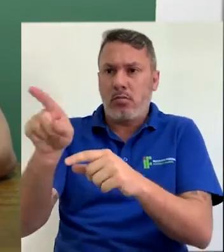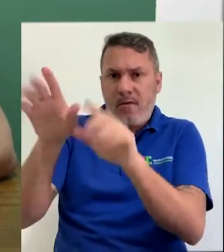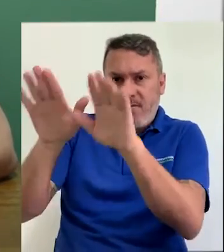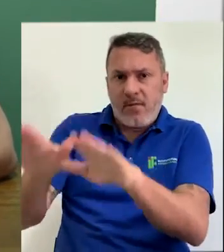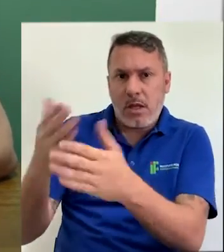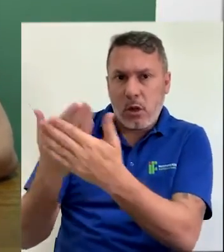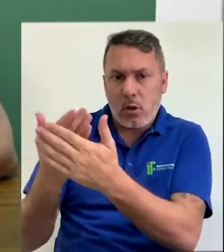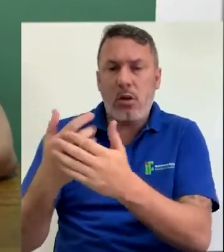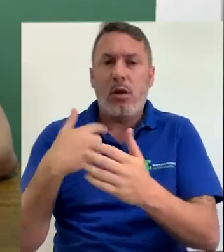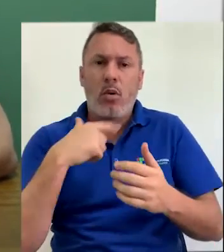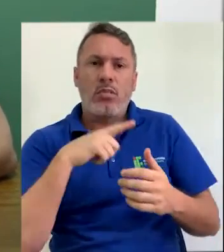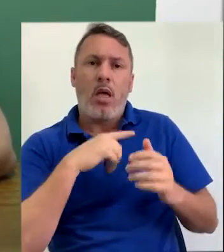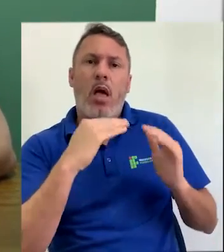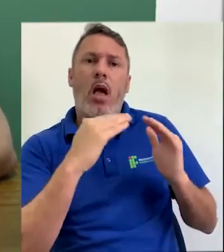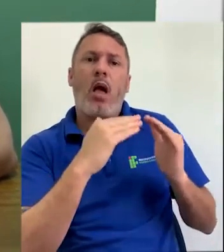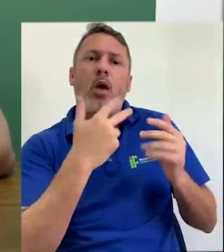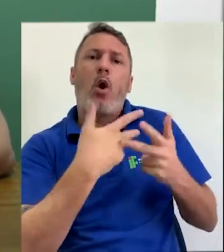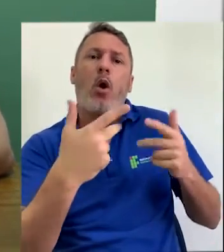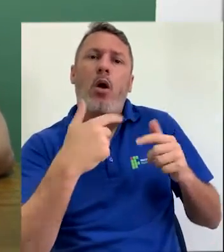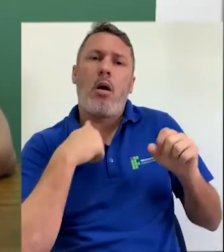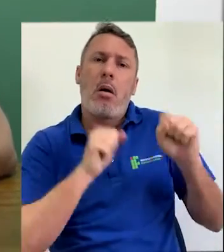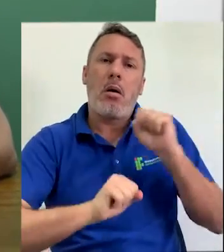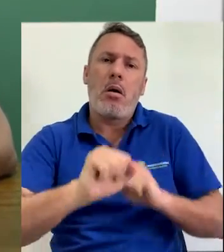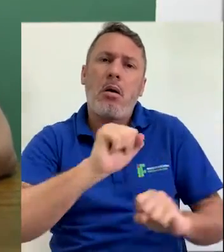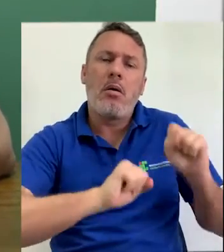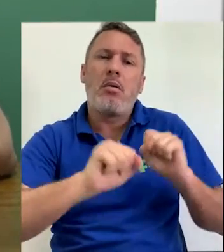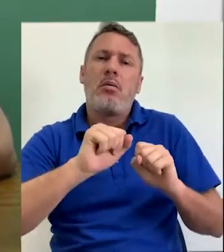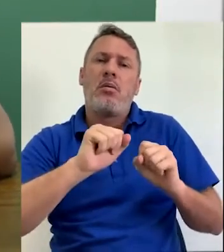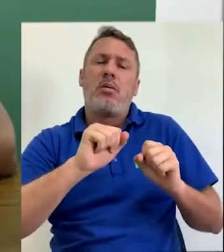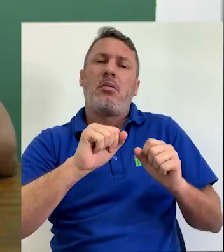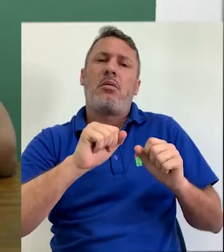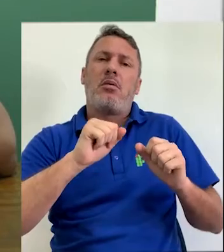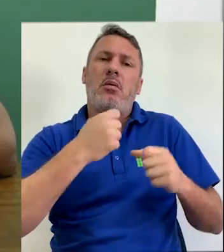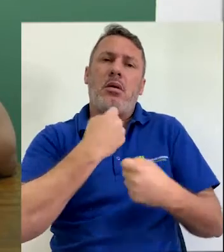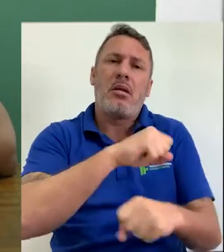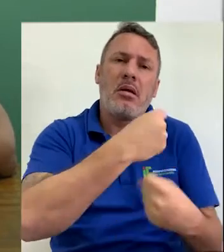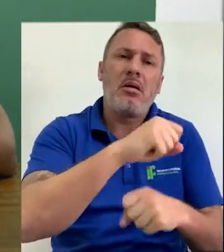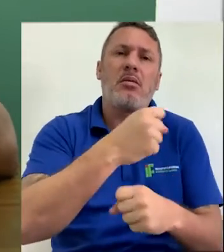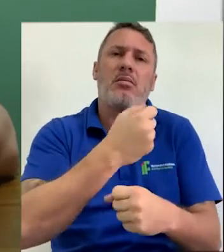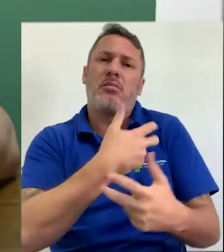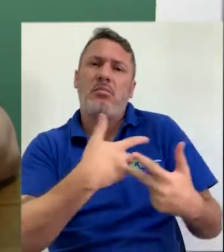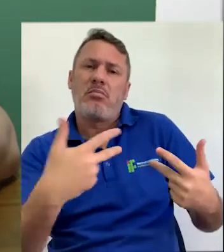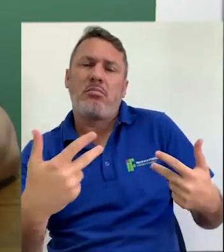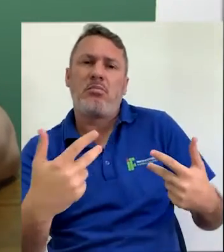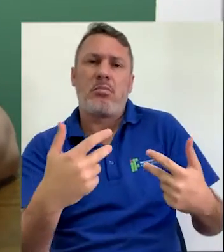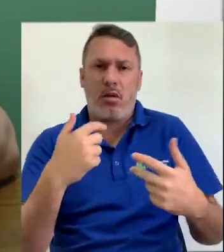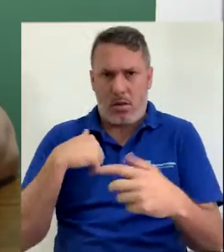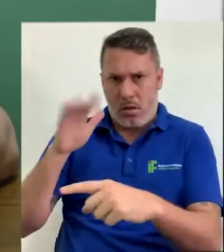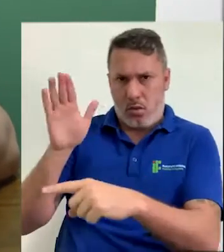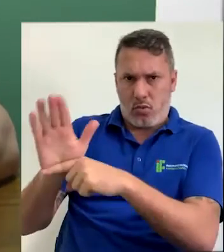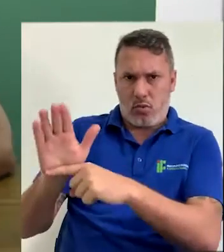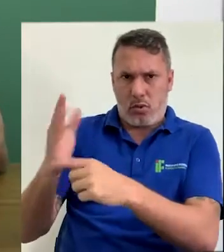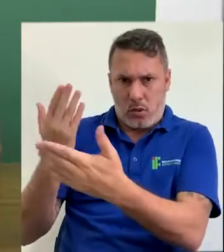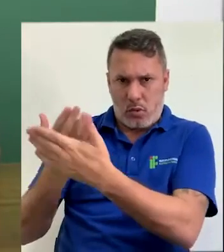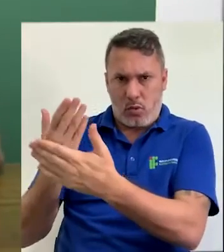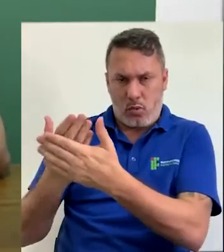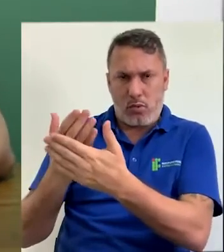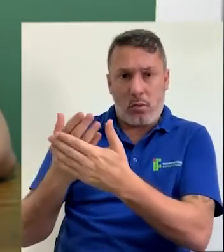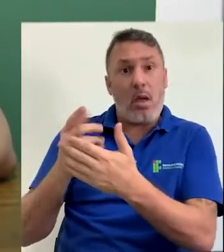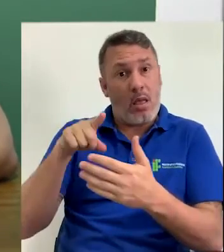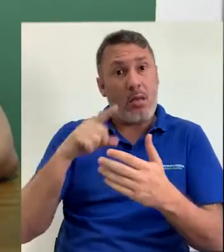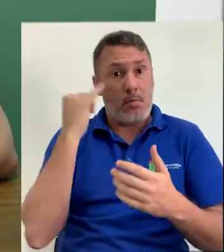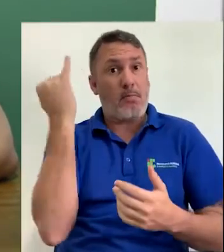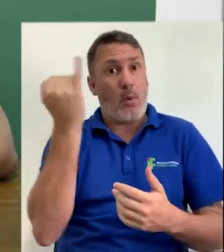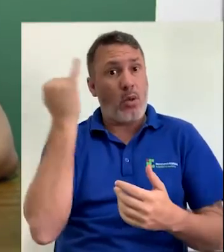que eu possa fazer por você enquanto você estiver estudando? É importante